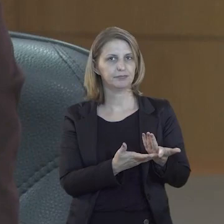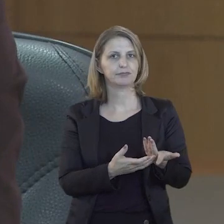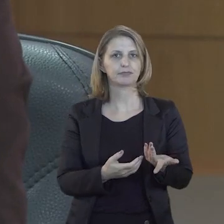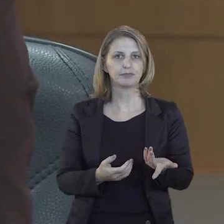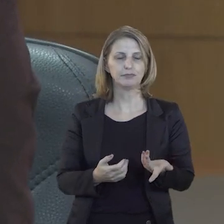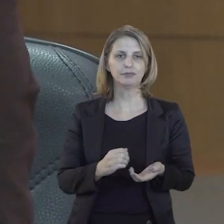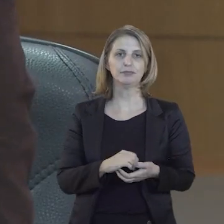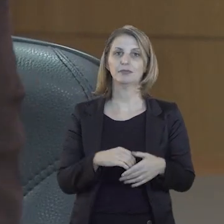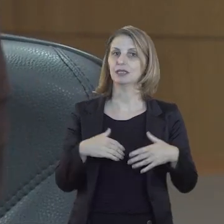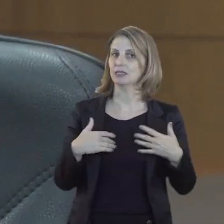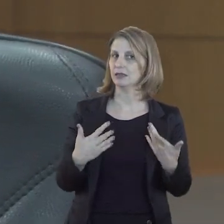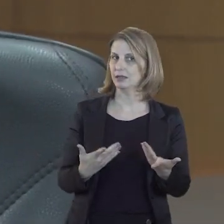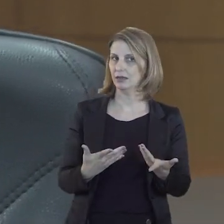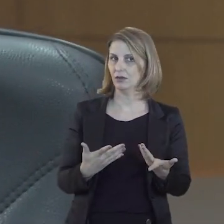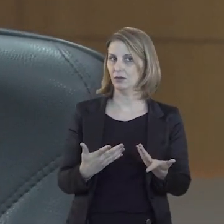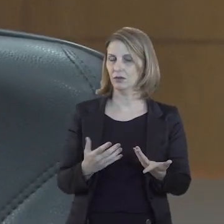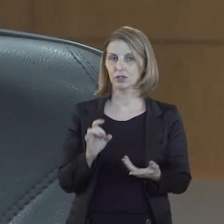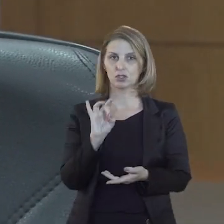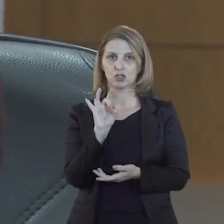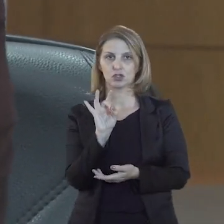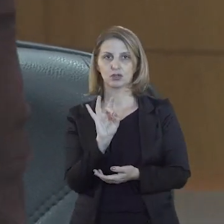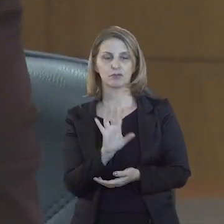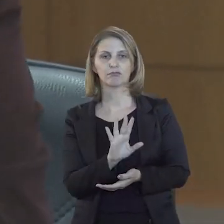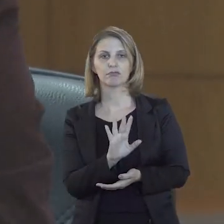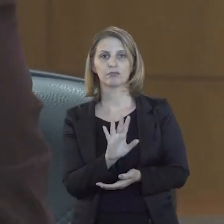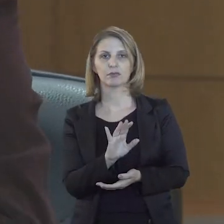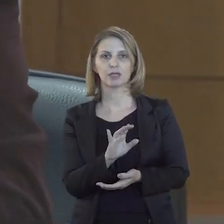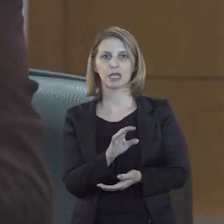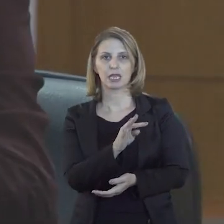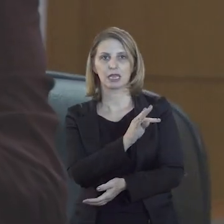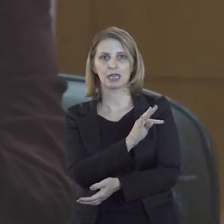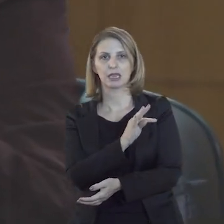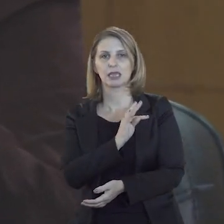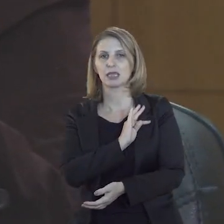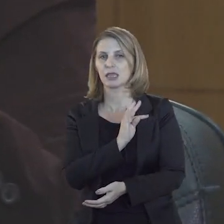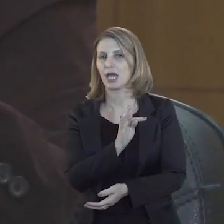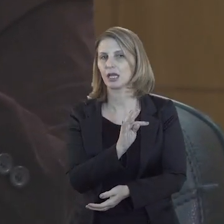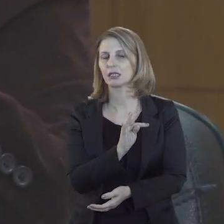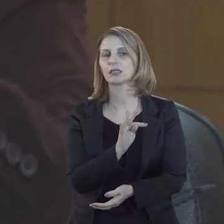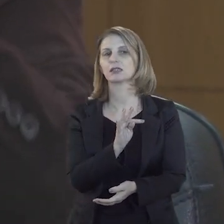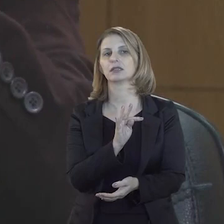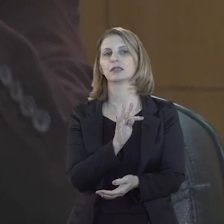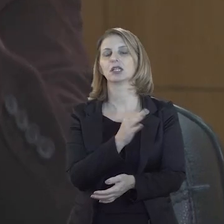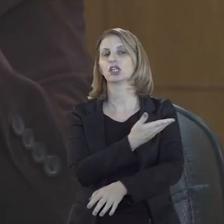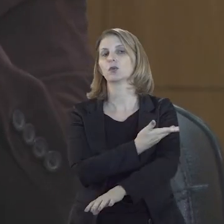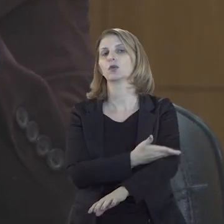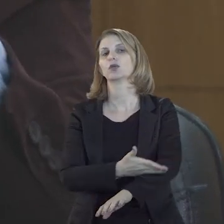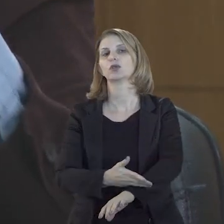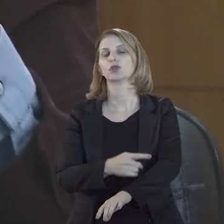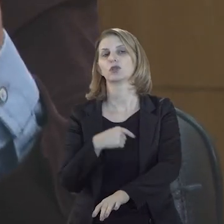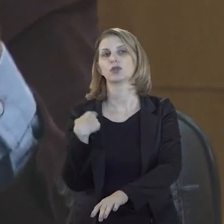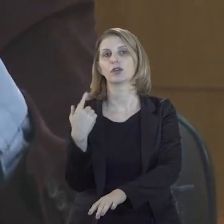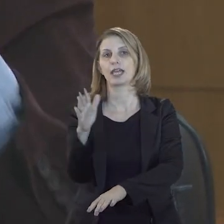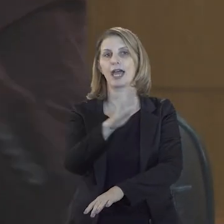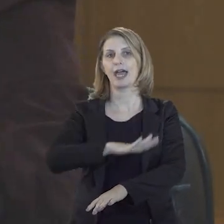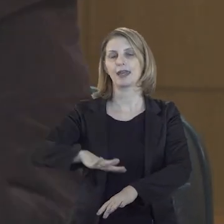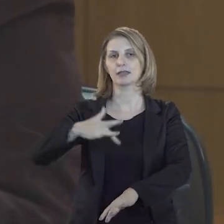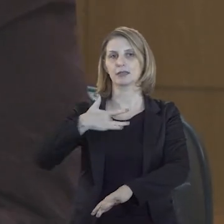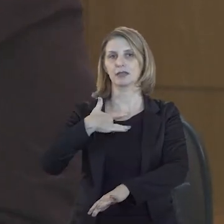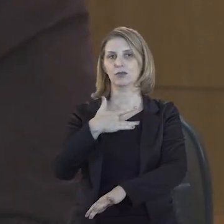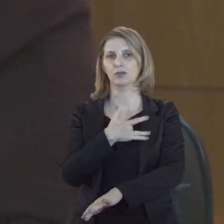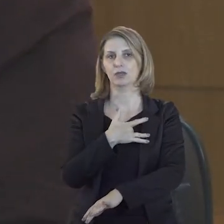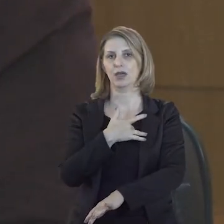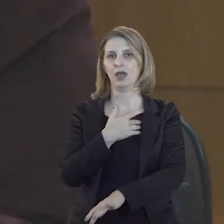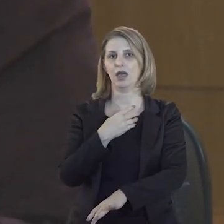movimento, eu preciso pedir ajuda. Né? Então, assim, não somente, tecnicamente é